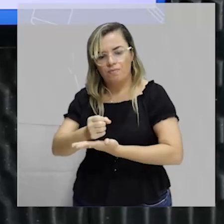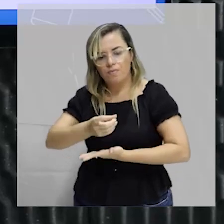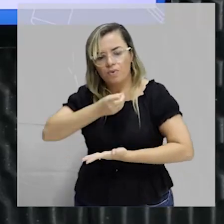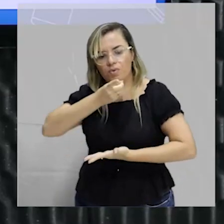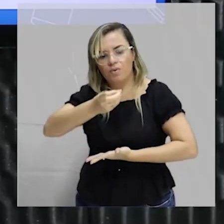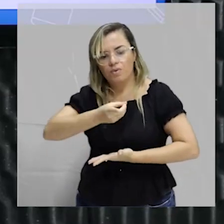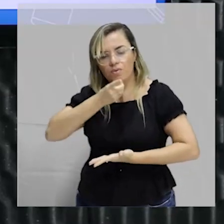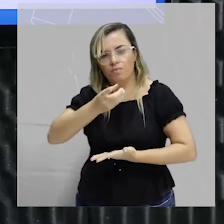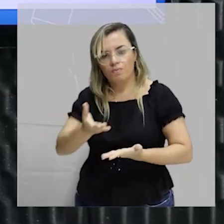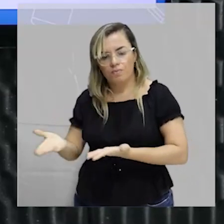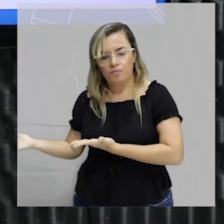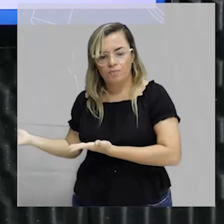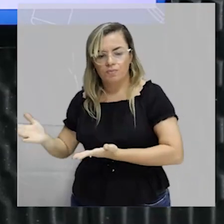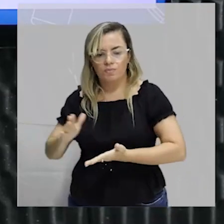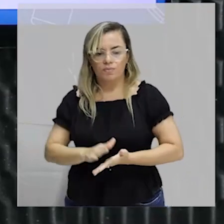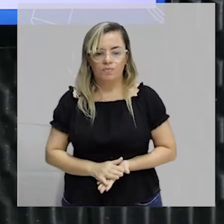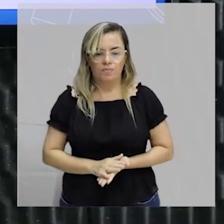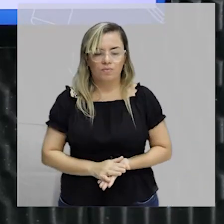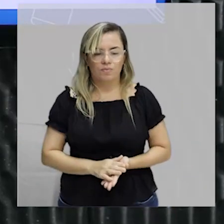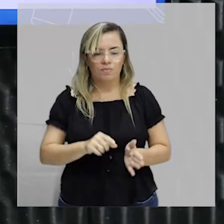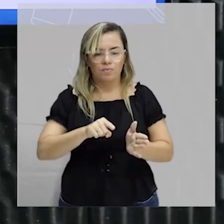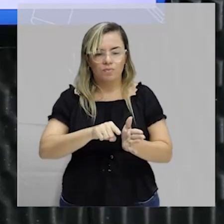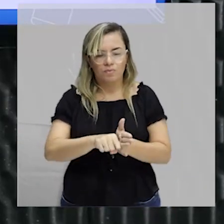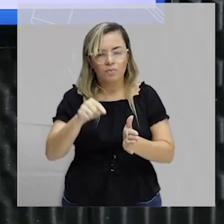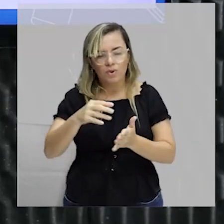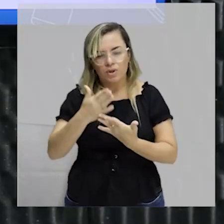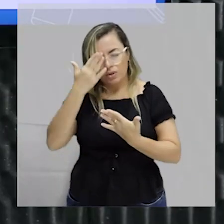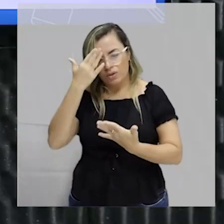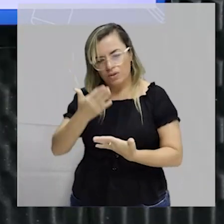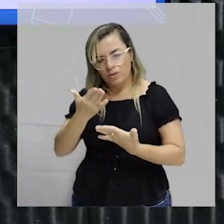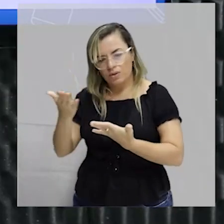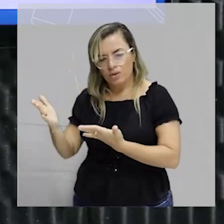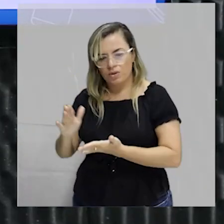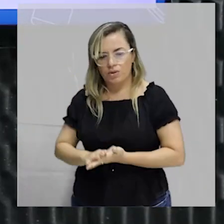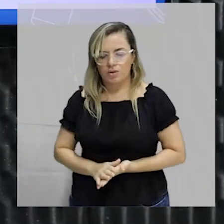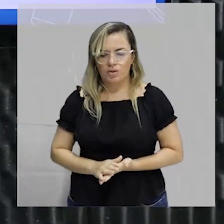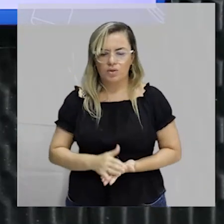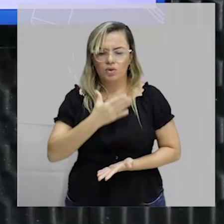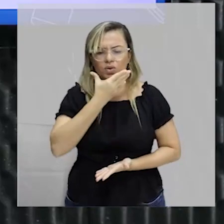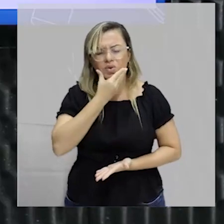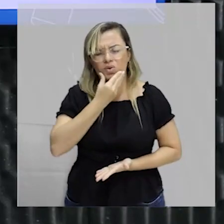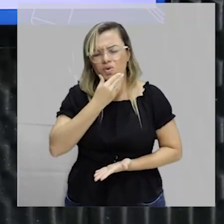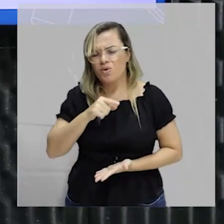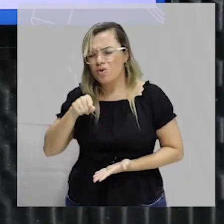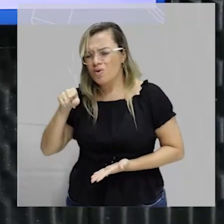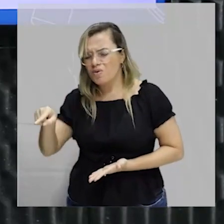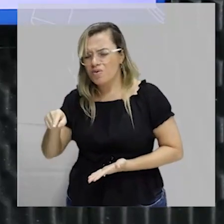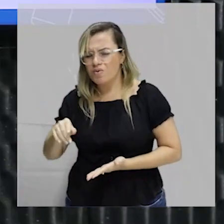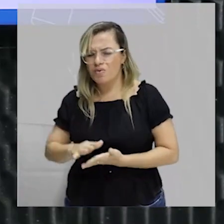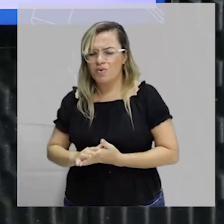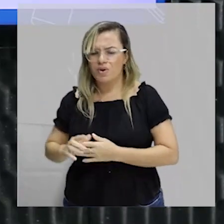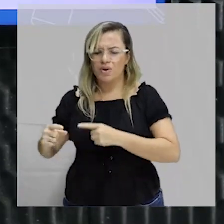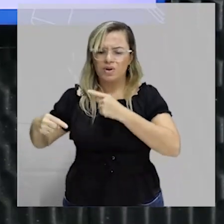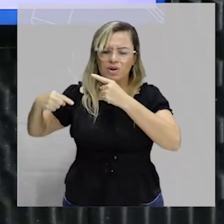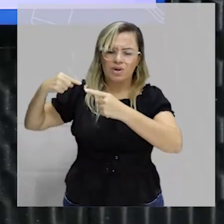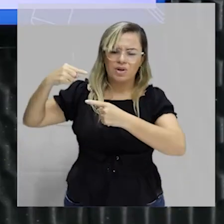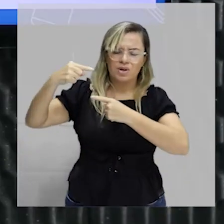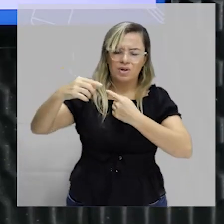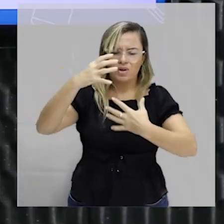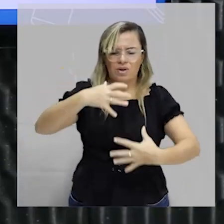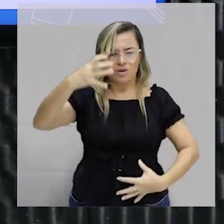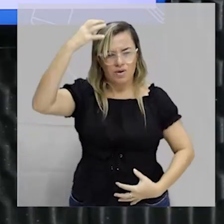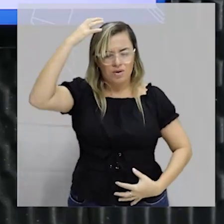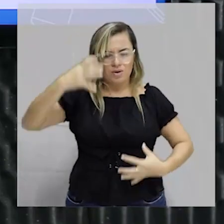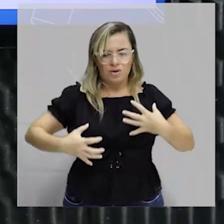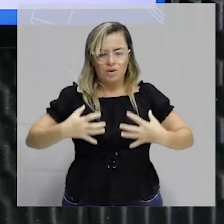Darwin, a seguinte indagação cética: se o homem veio do macaco, por que ainda existem macacos hoje?